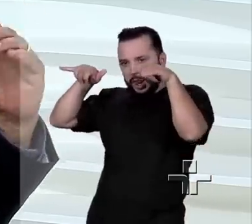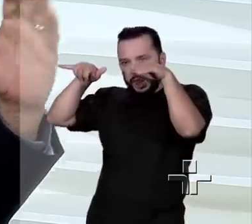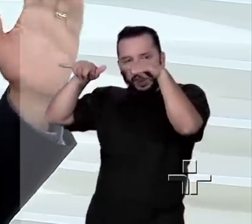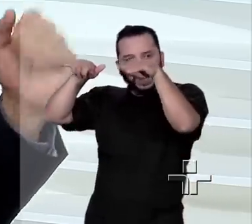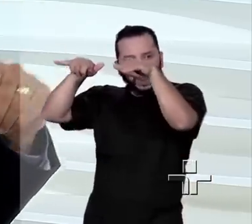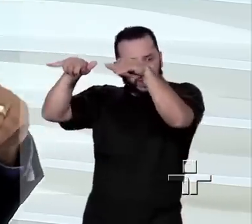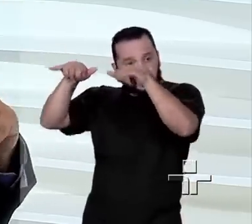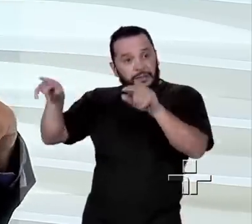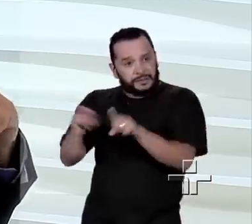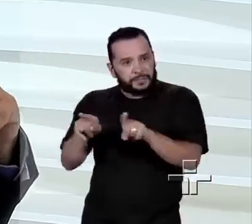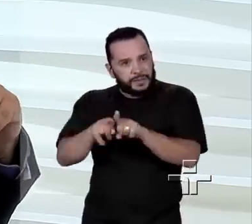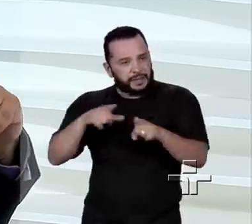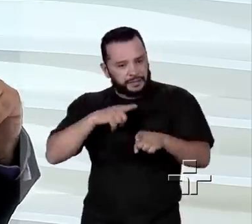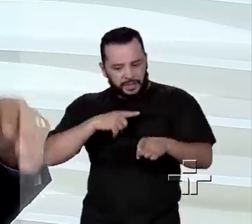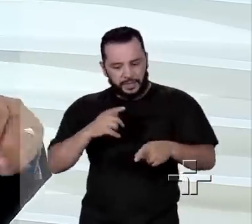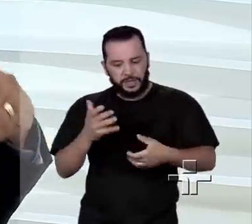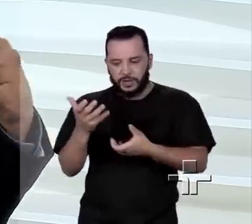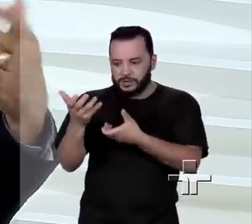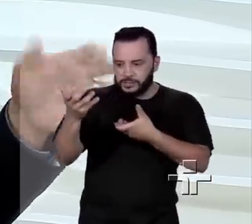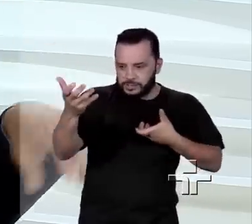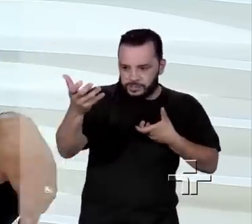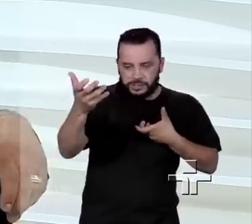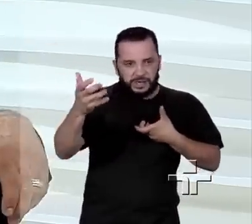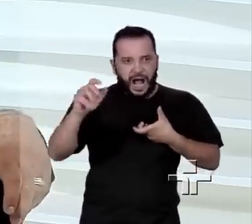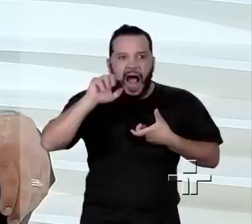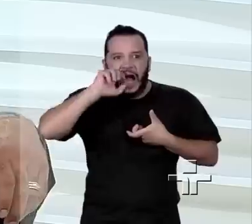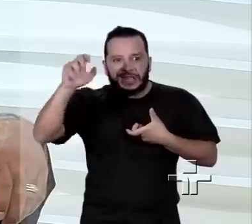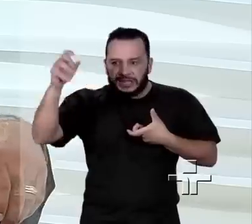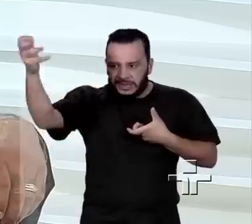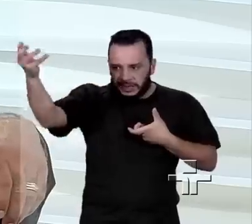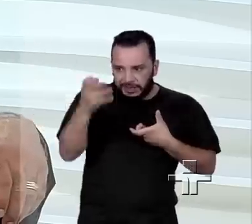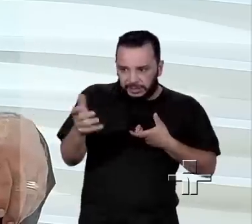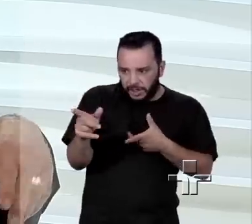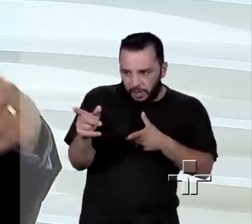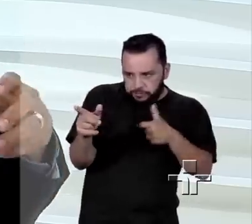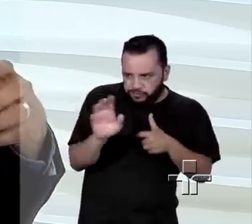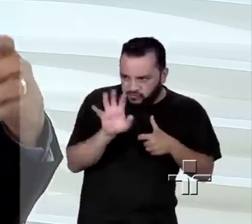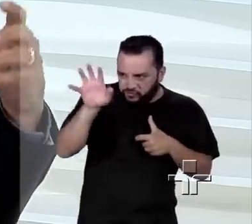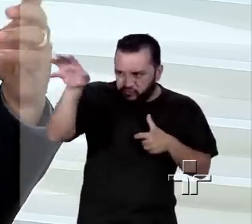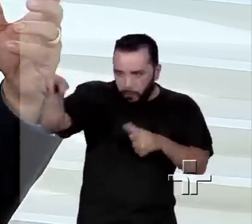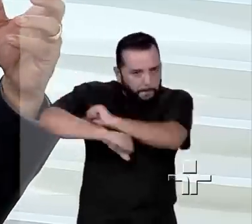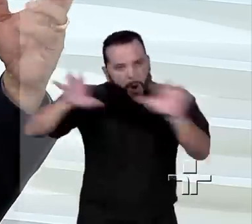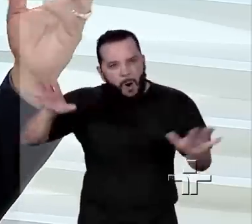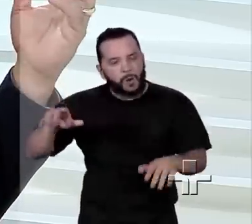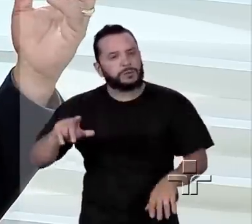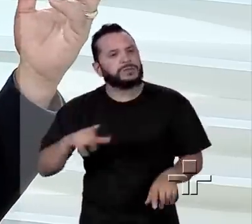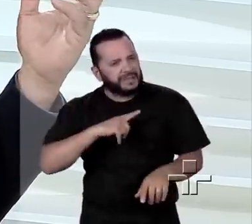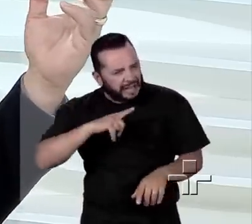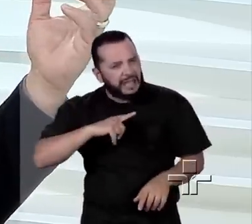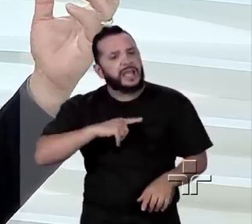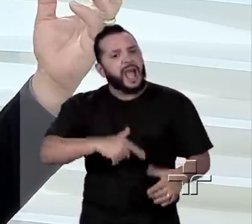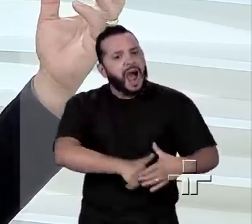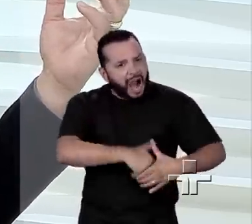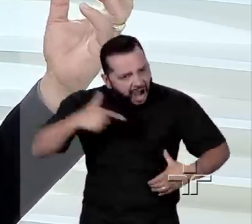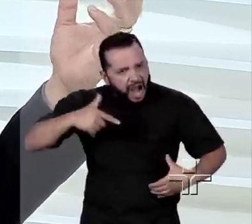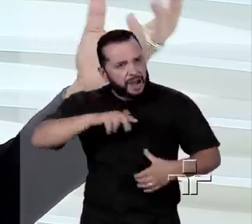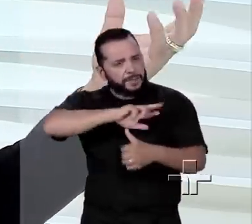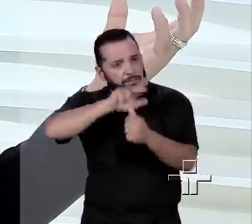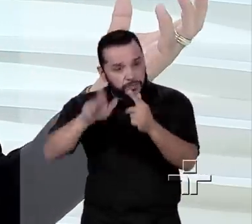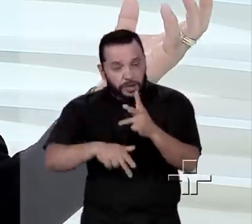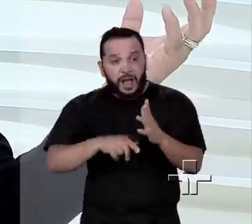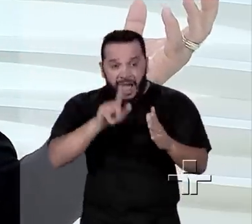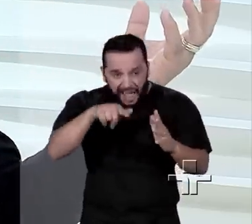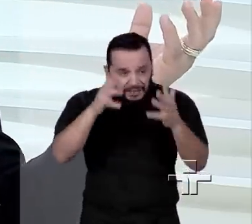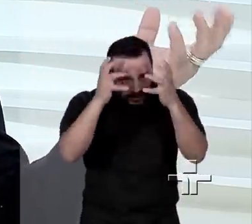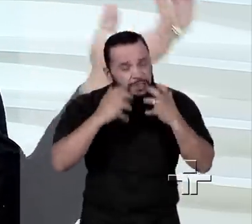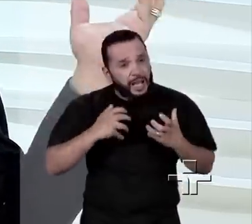você vê em filmes do Rambo, armas .50, e tanto a coisa é séria que o próprio